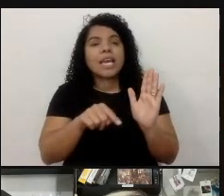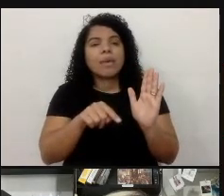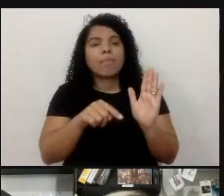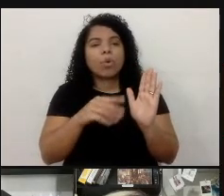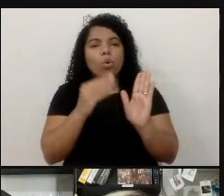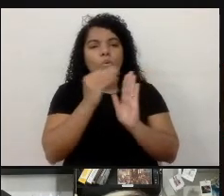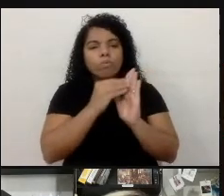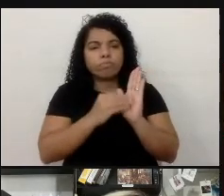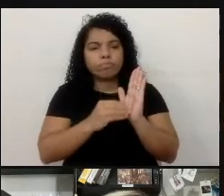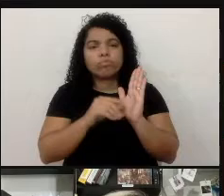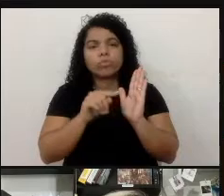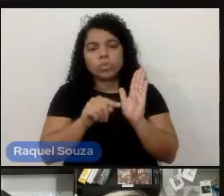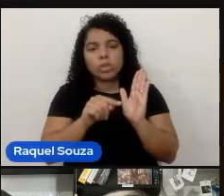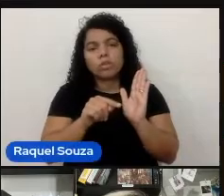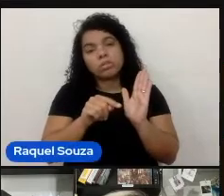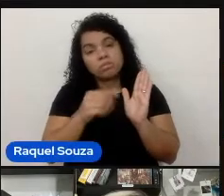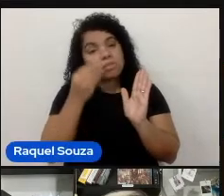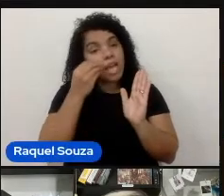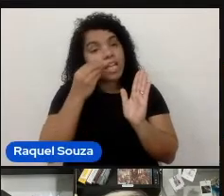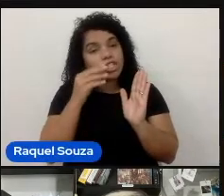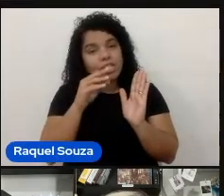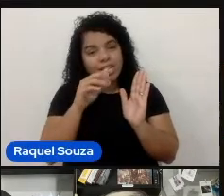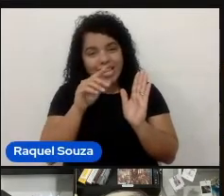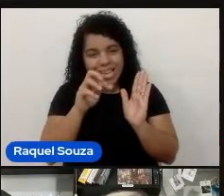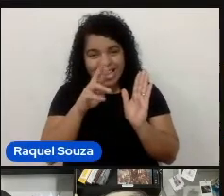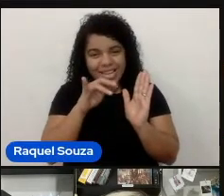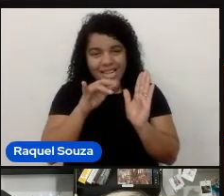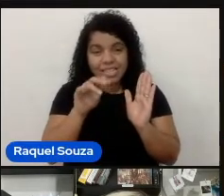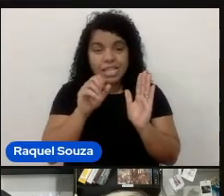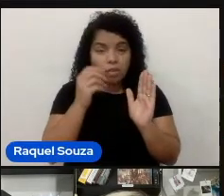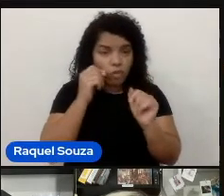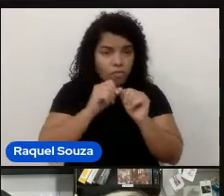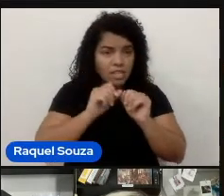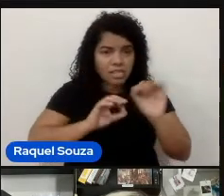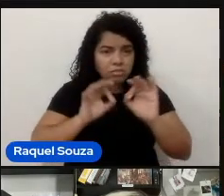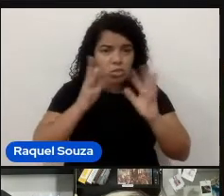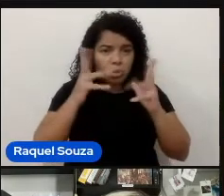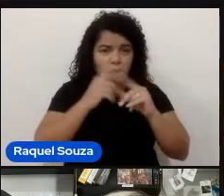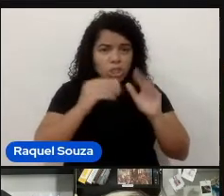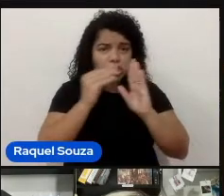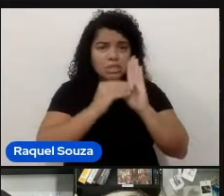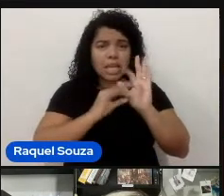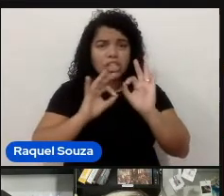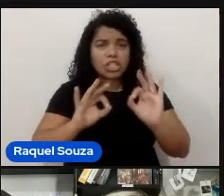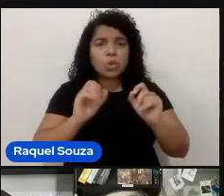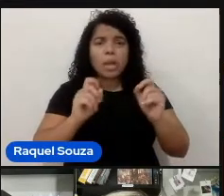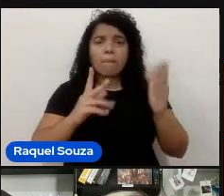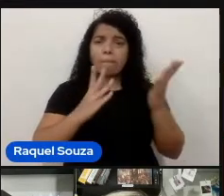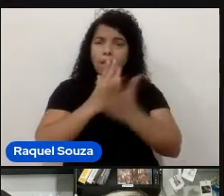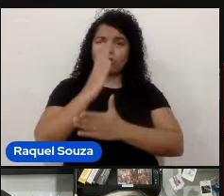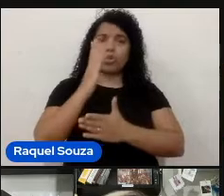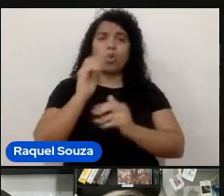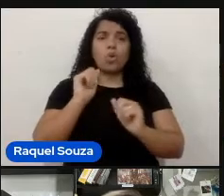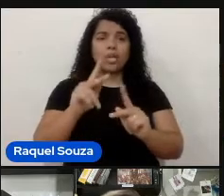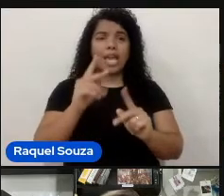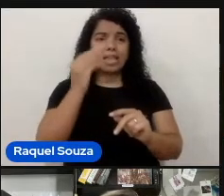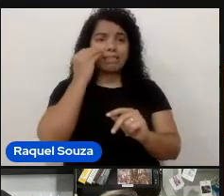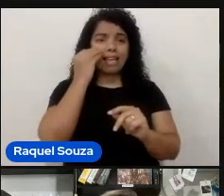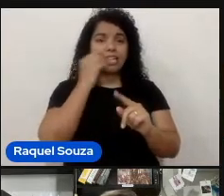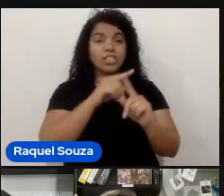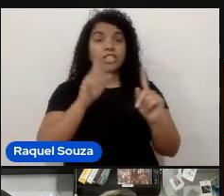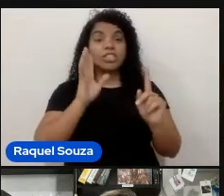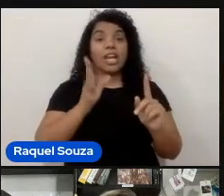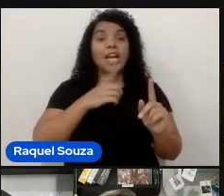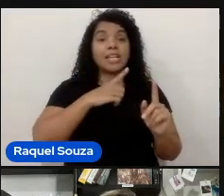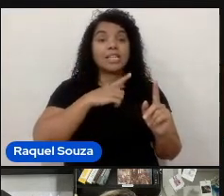regressivos. Beleza, você montou ali todo o seu plano de teste, está tudo bonitinho, certinho, passou no seu teste. Você já tem um escopo